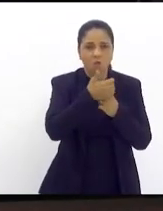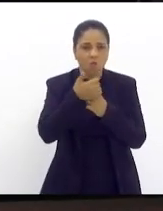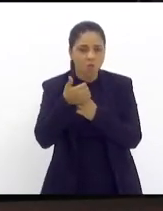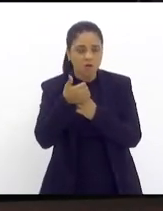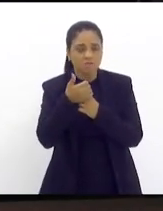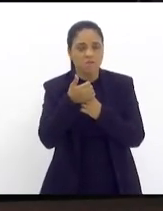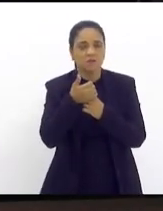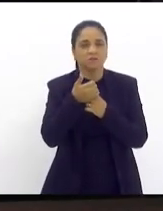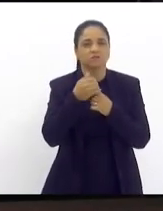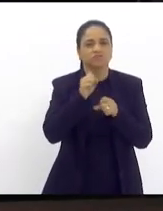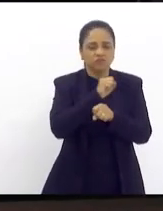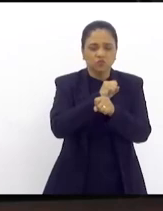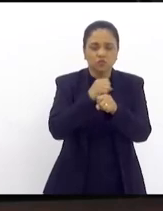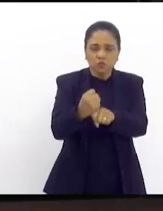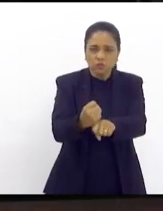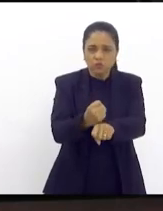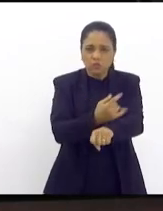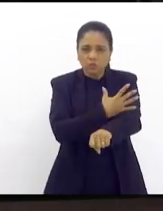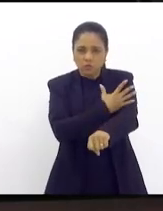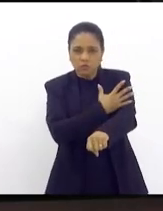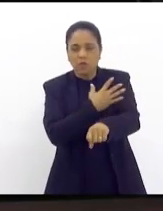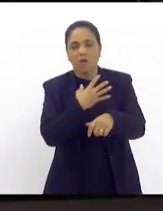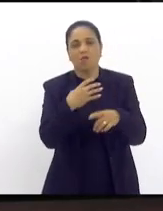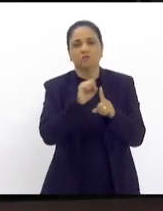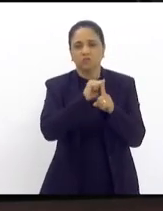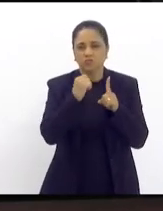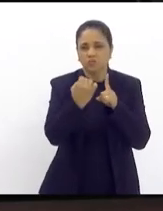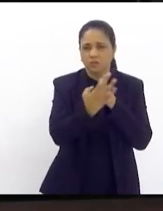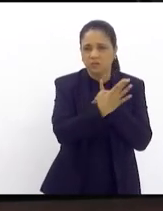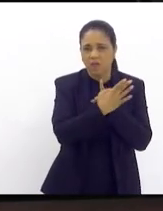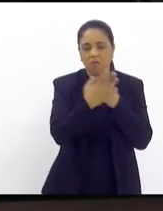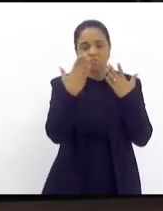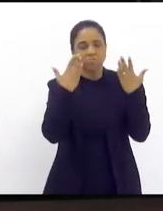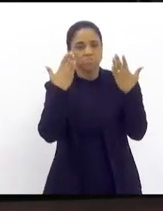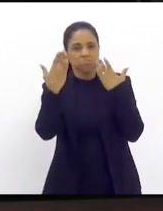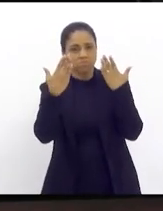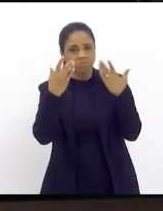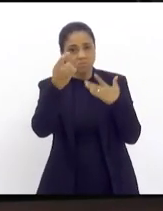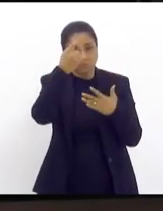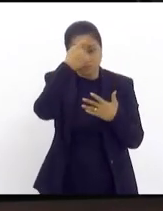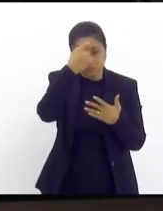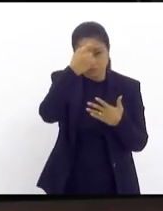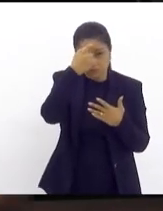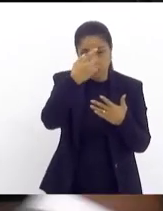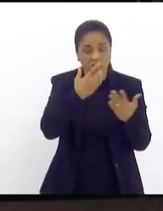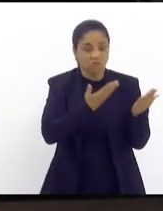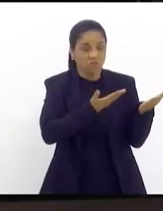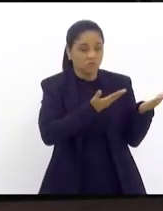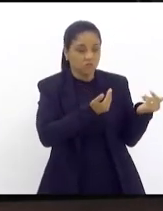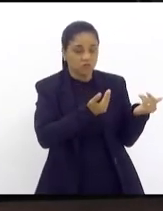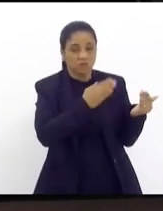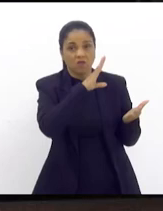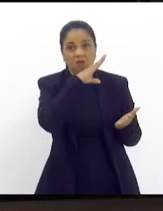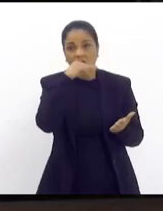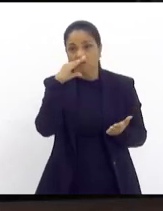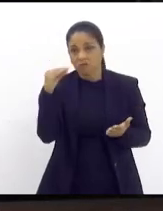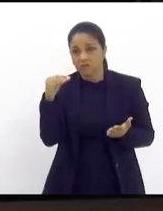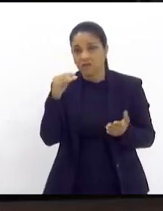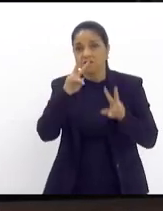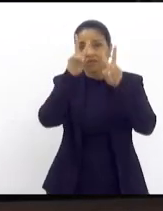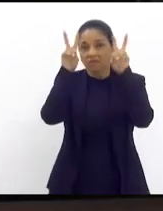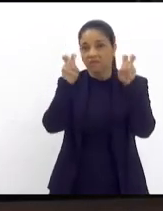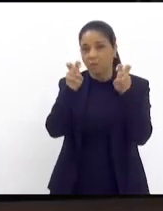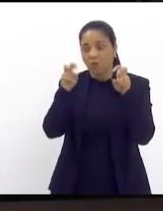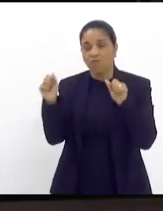atendimento psicossociais para crianças adolescentes e jovens e ali a gente trazia o tema das favelas e